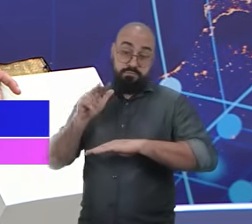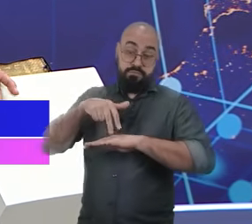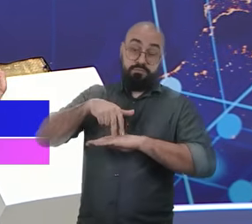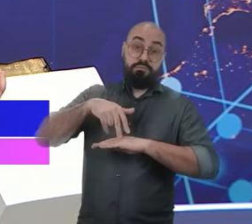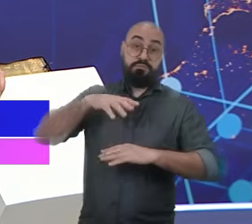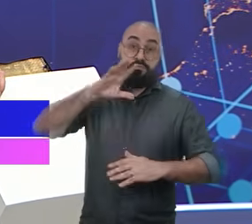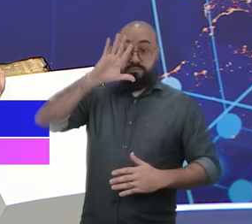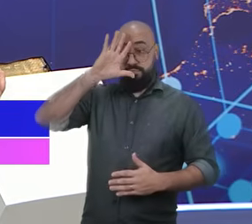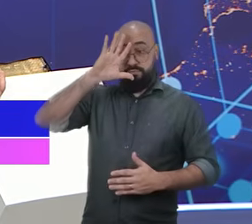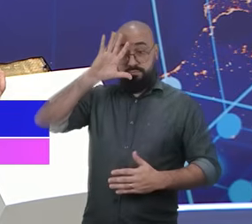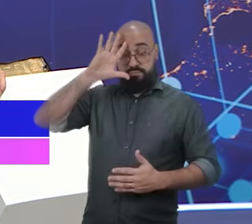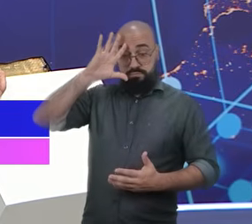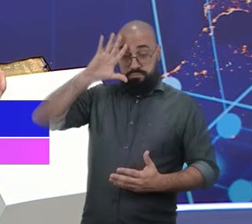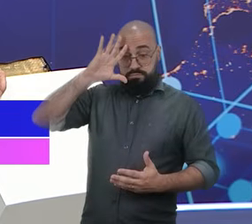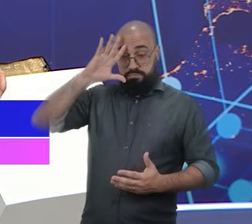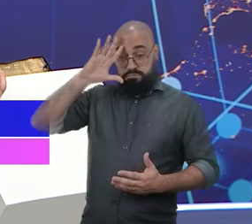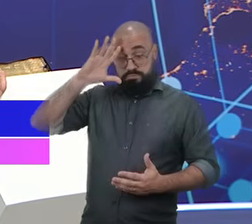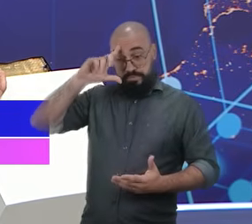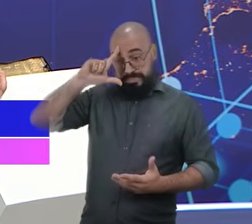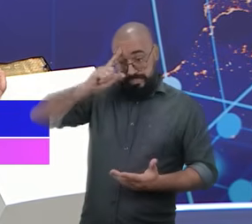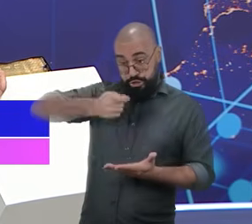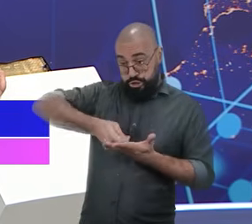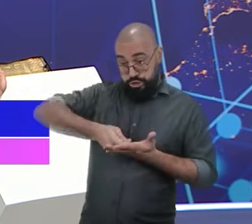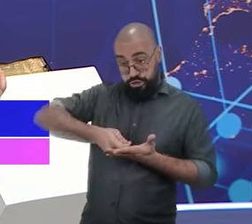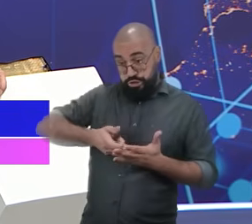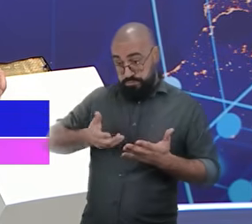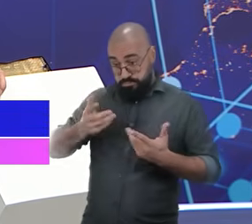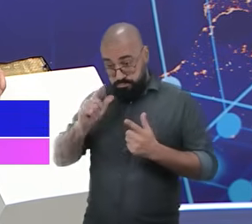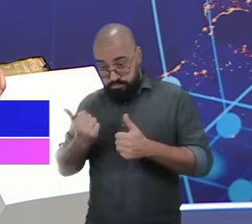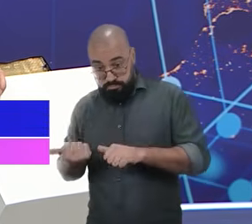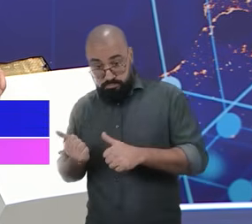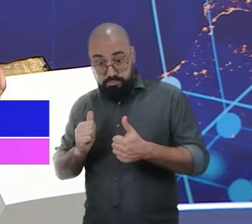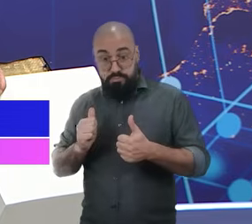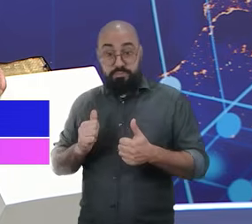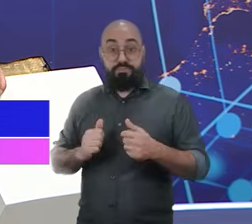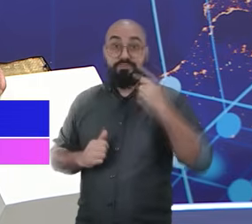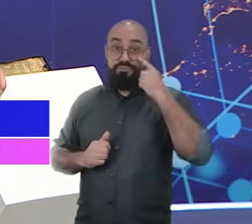fé e ser batizado? Você quer ir a uma igreja? O nosso número é 12